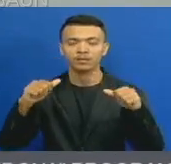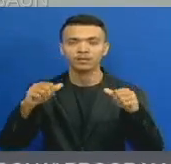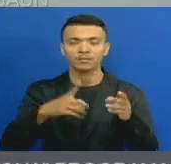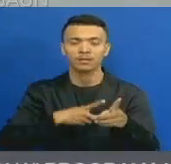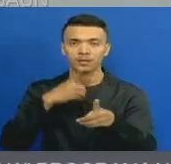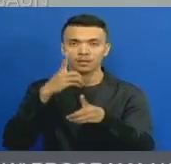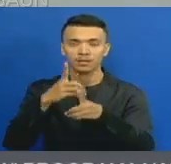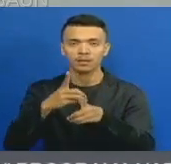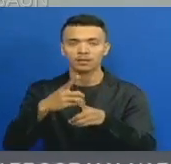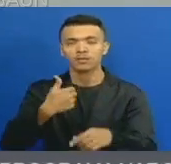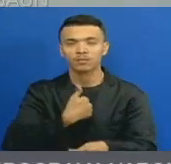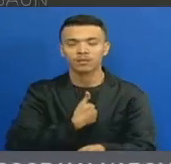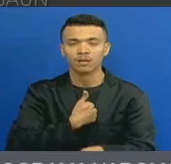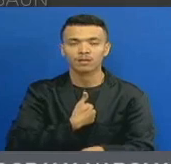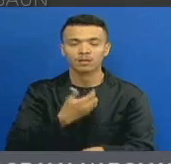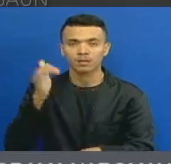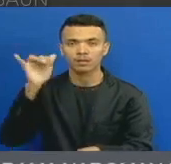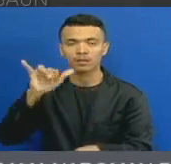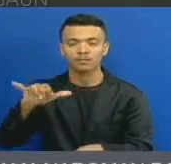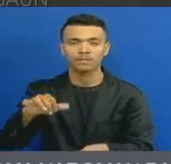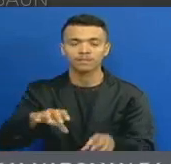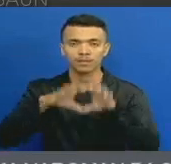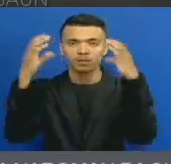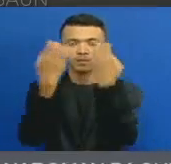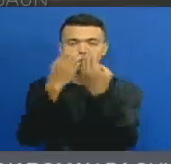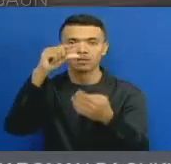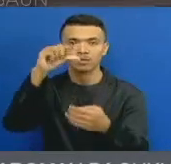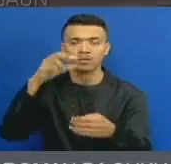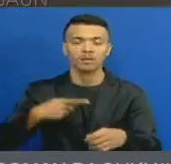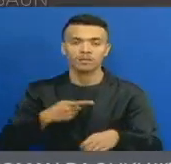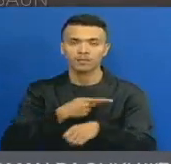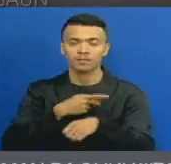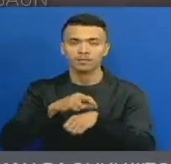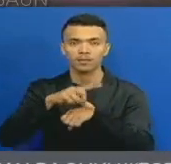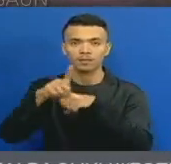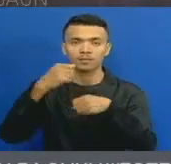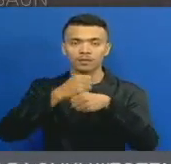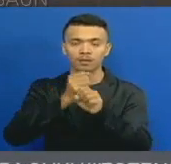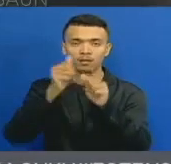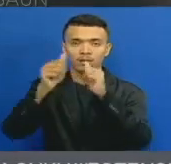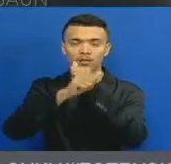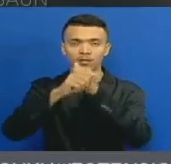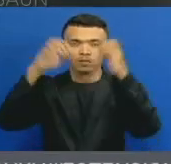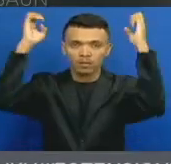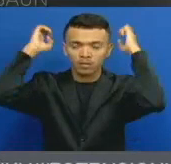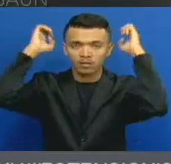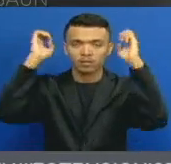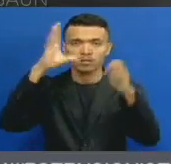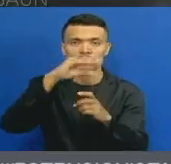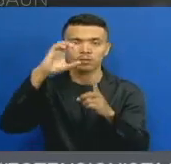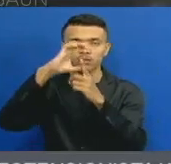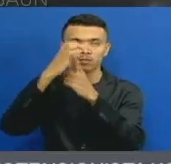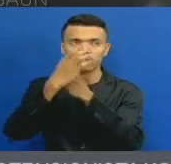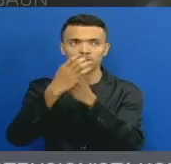direito ao autor, seria. Dentro da Comissão ZIGE, Parlamento Nacional, neve trata assunto educação no cultura.